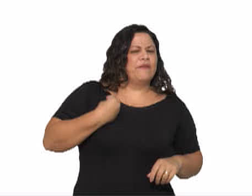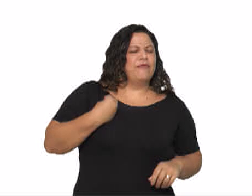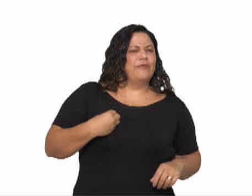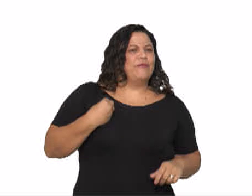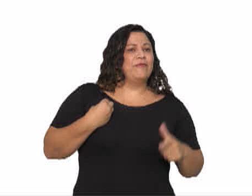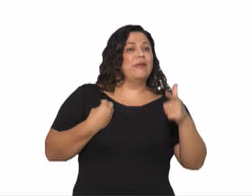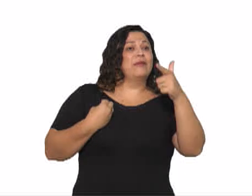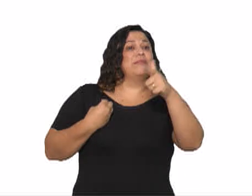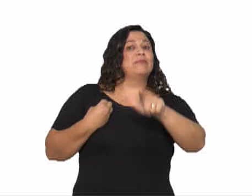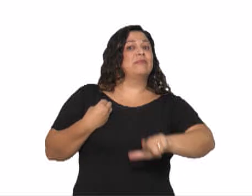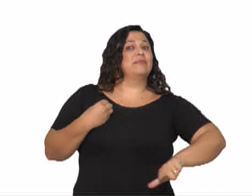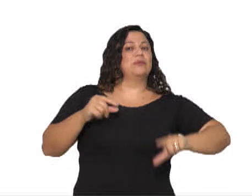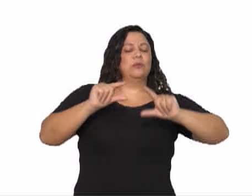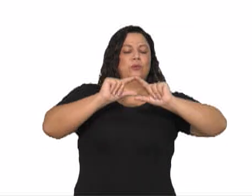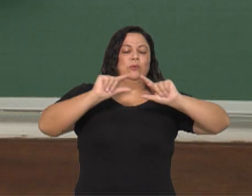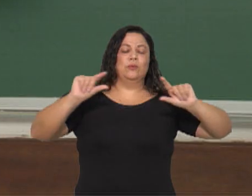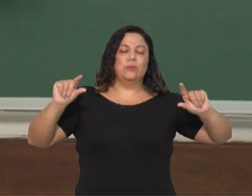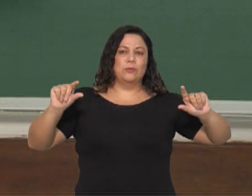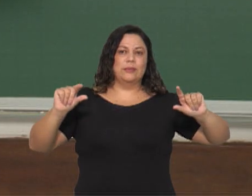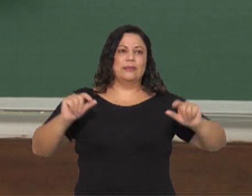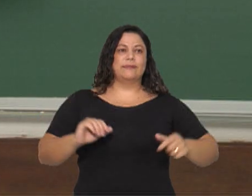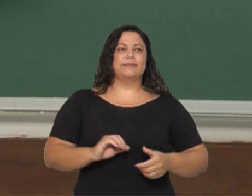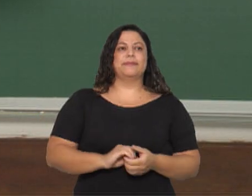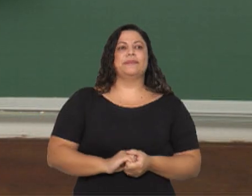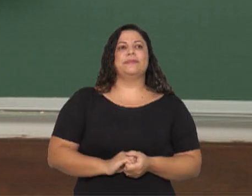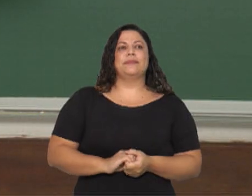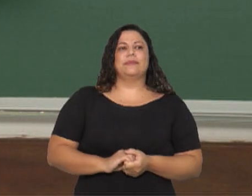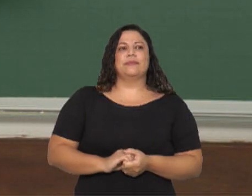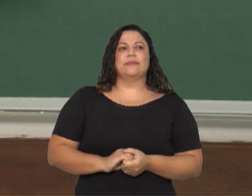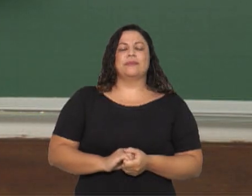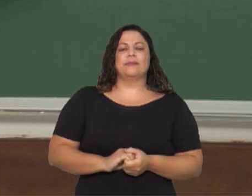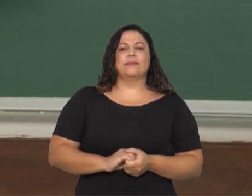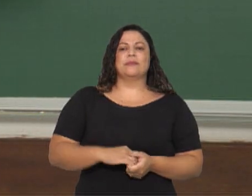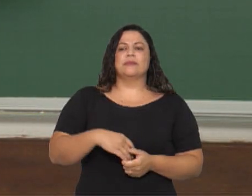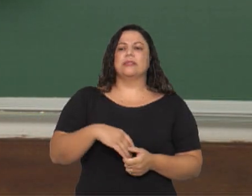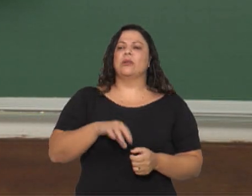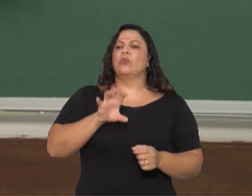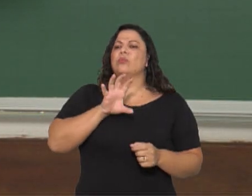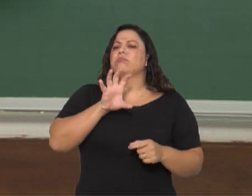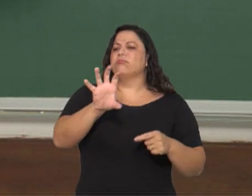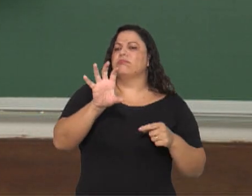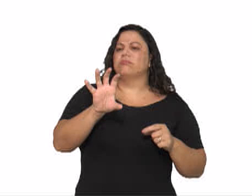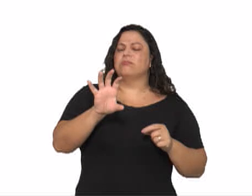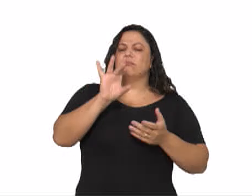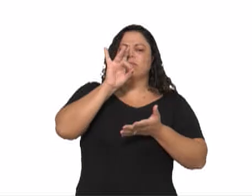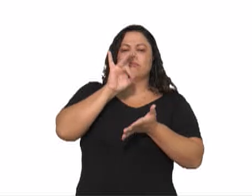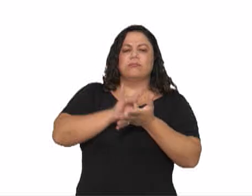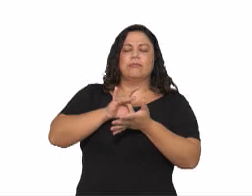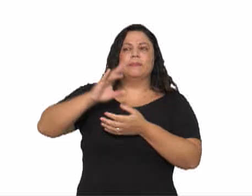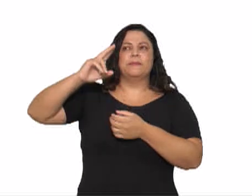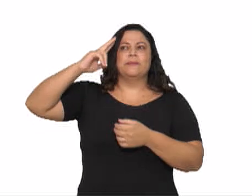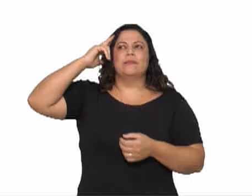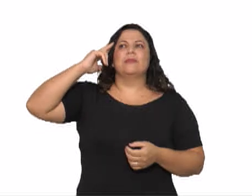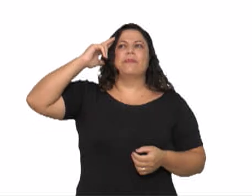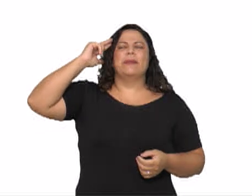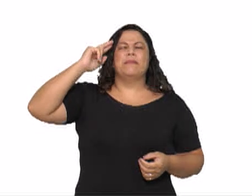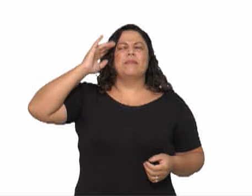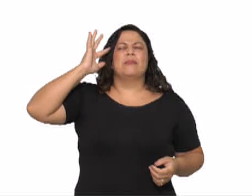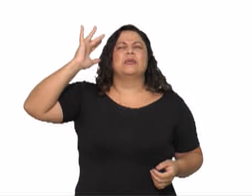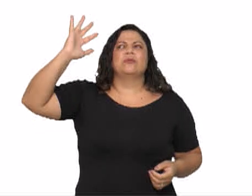estou antecipando. Situações reais e imaginárias del dia a dia, ações